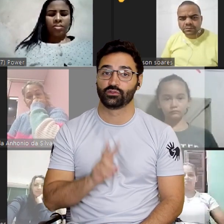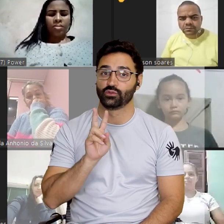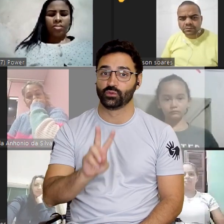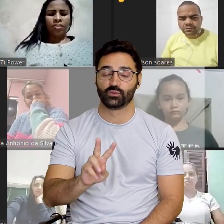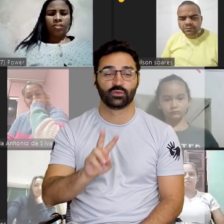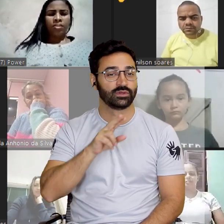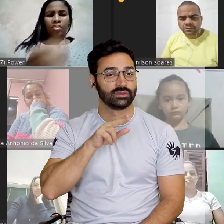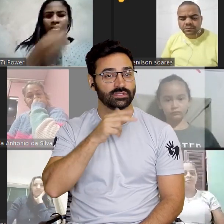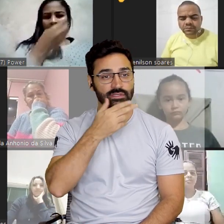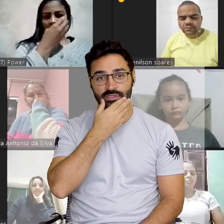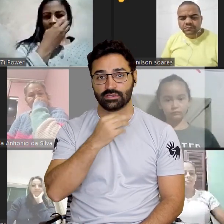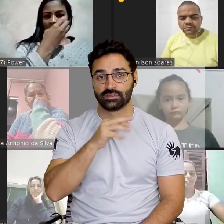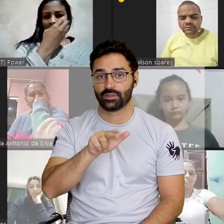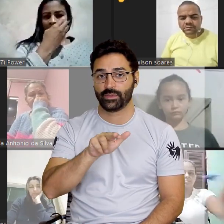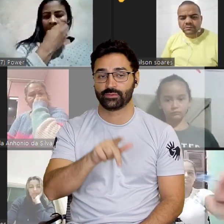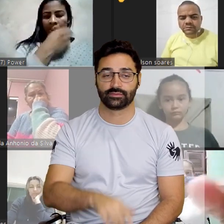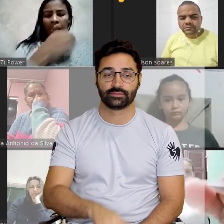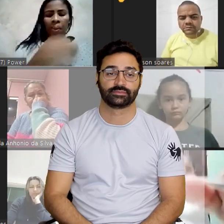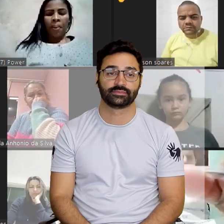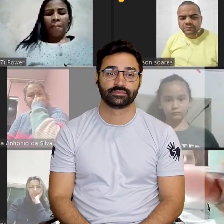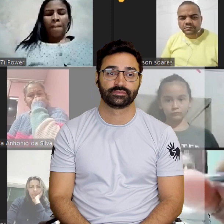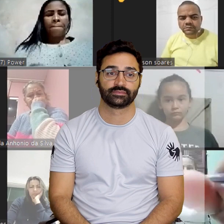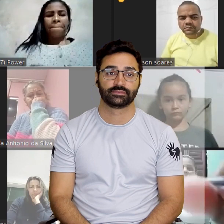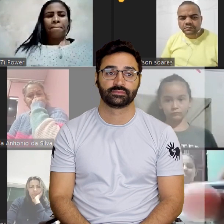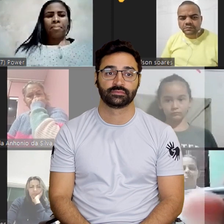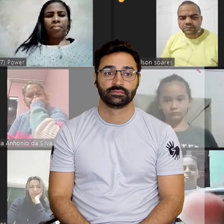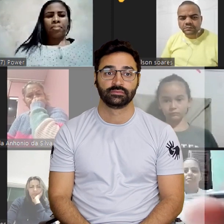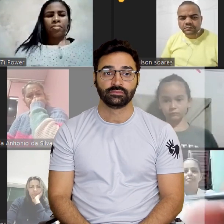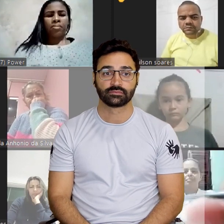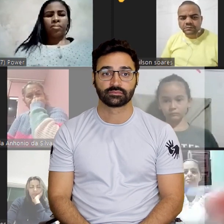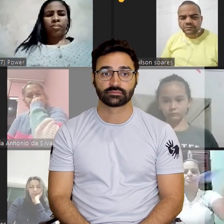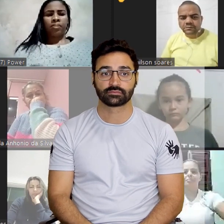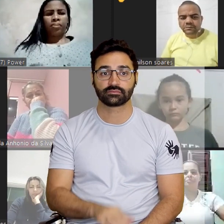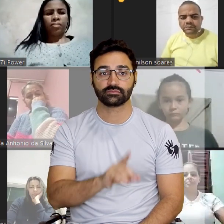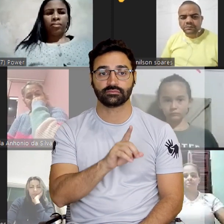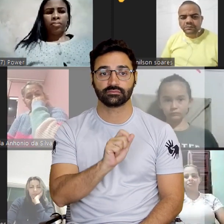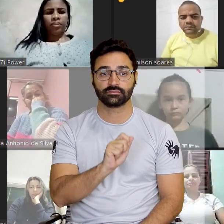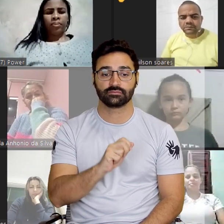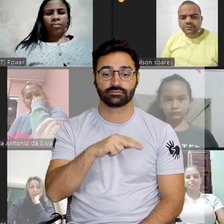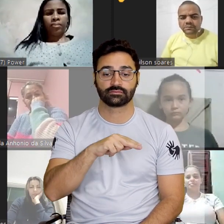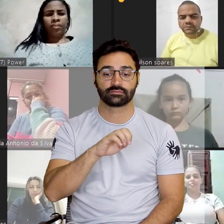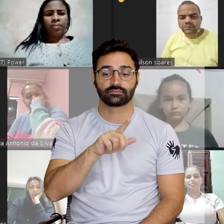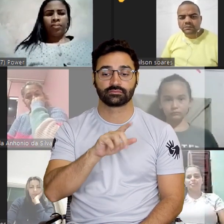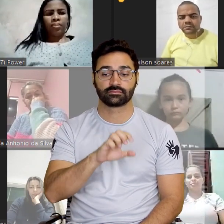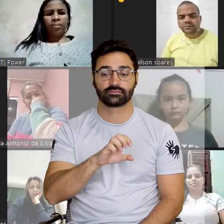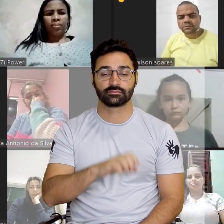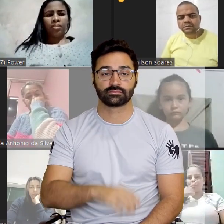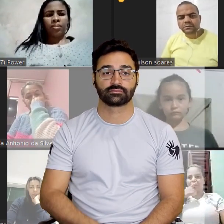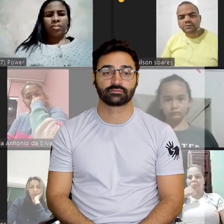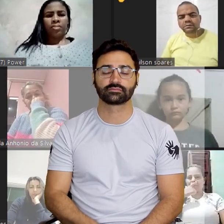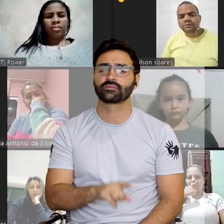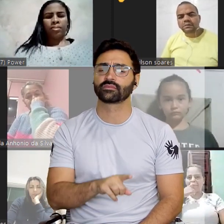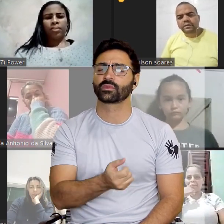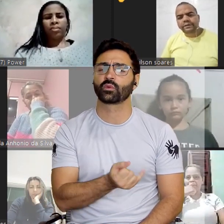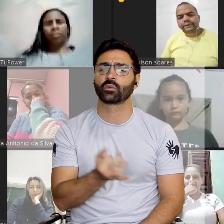irmãos, certo? Daniele Galeno, quantos irmãos e irmãs você